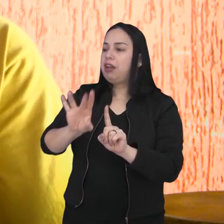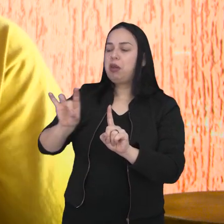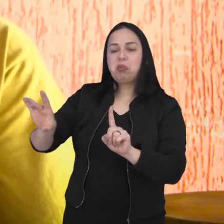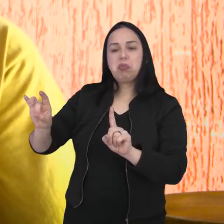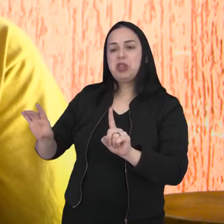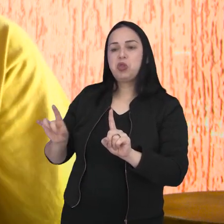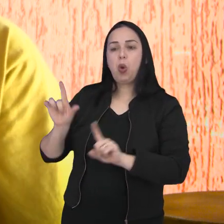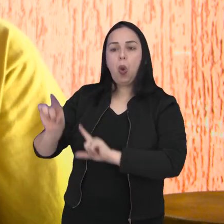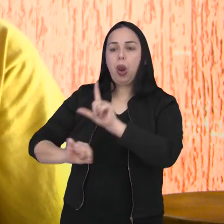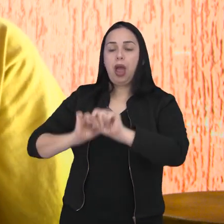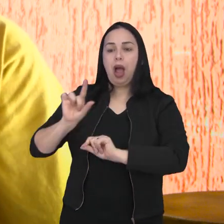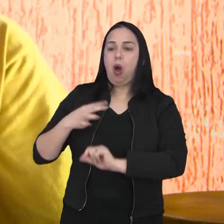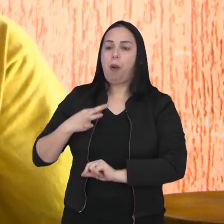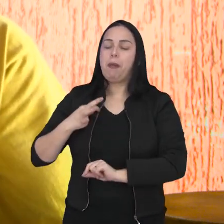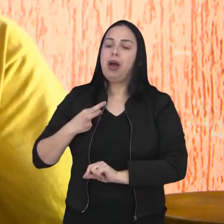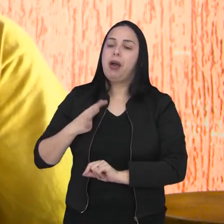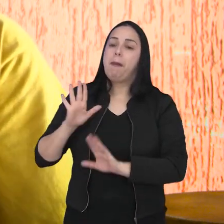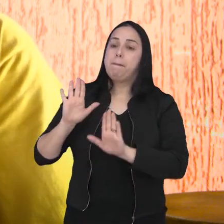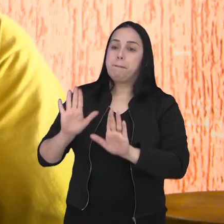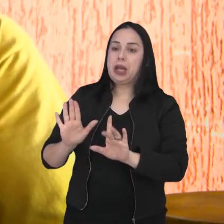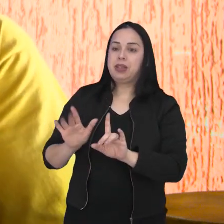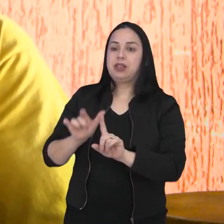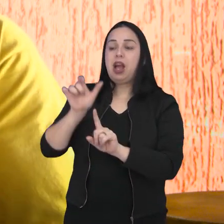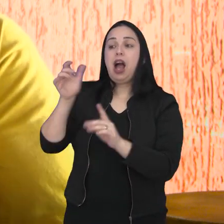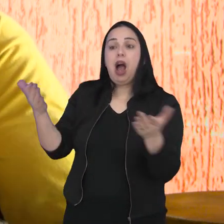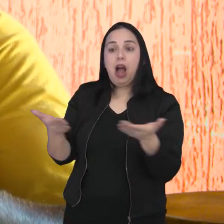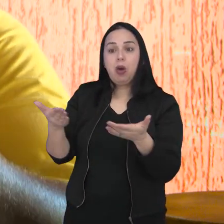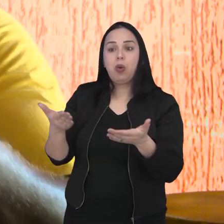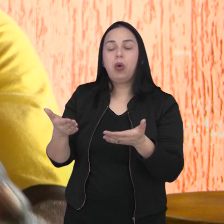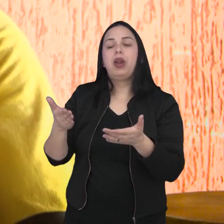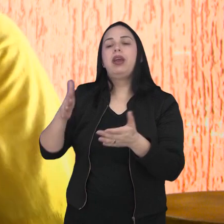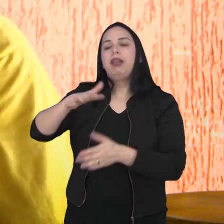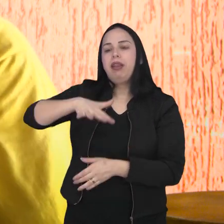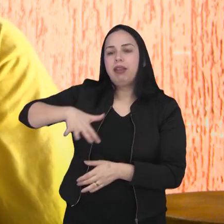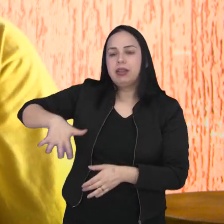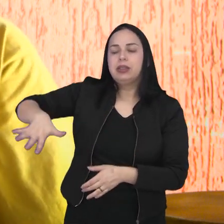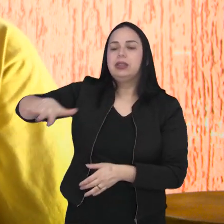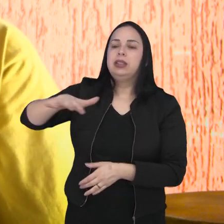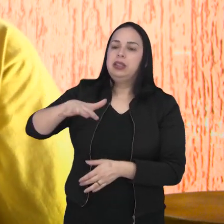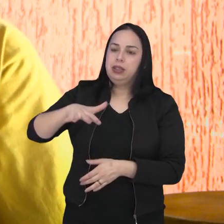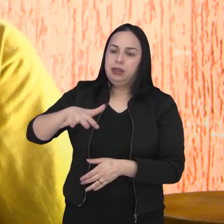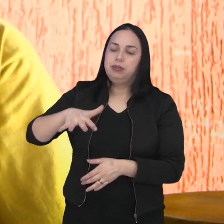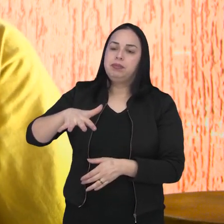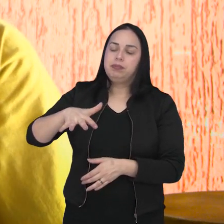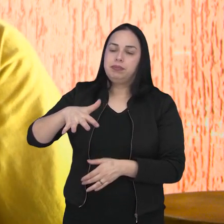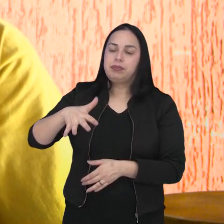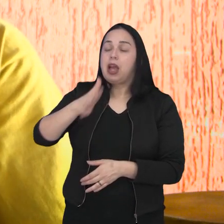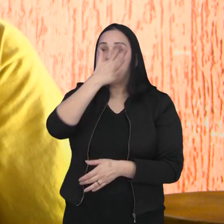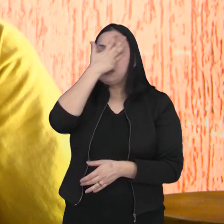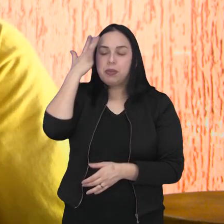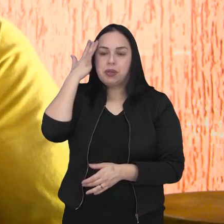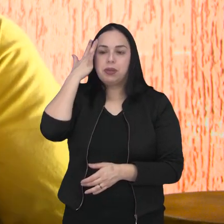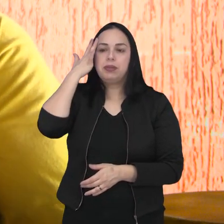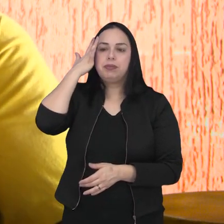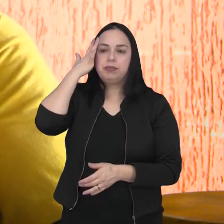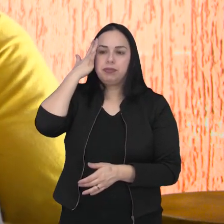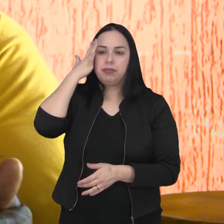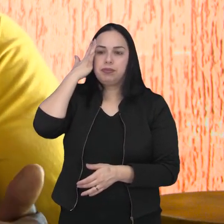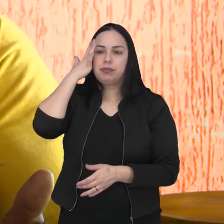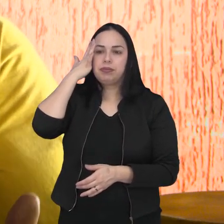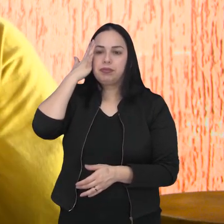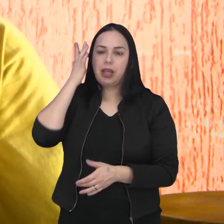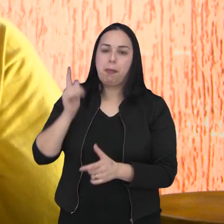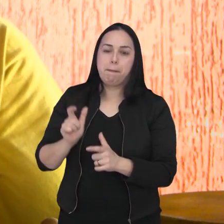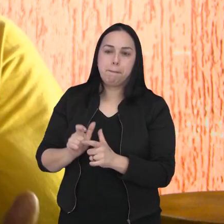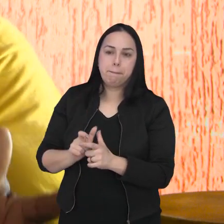seu jeitinho, né? Ia do seu jeitinho. Mas o jongo era mais, assim, nos terreiros, onde as pessoas... Era, a